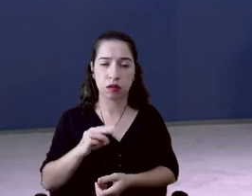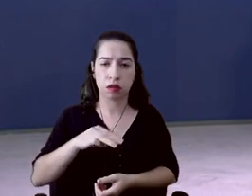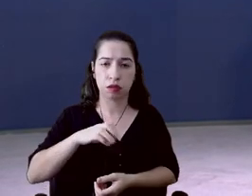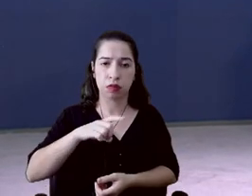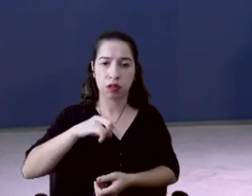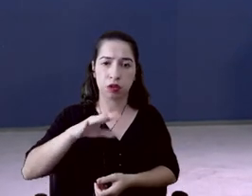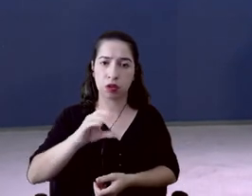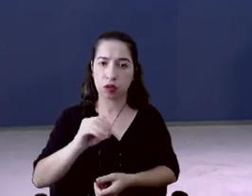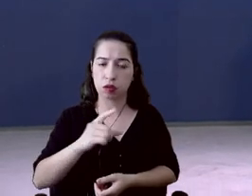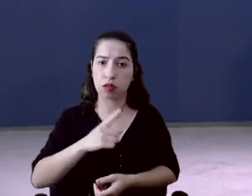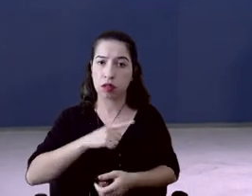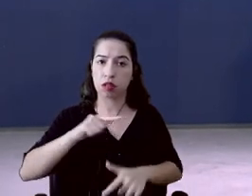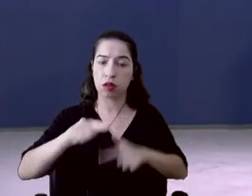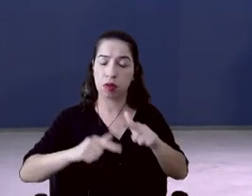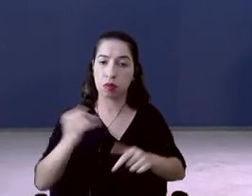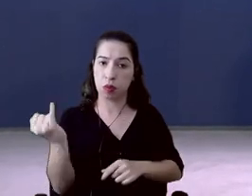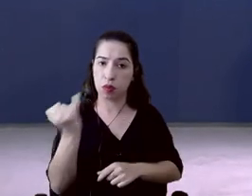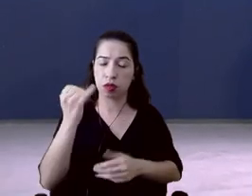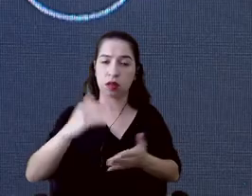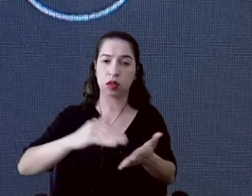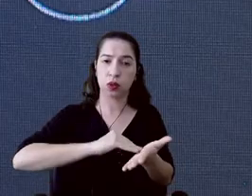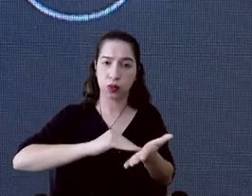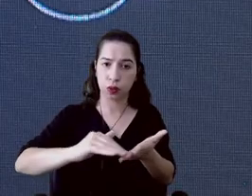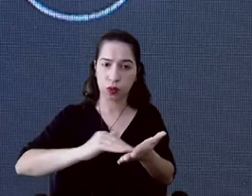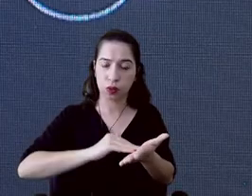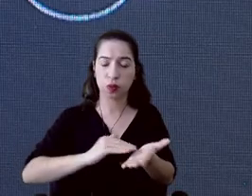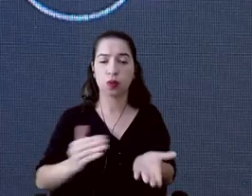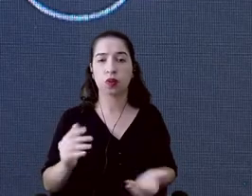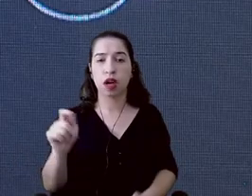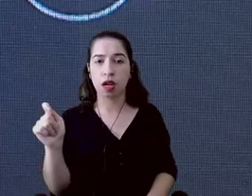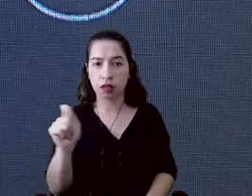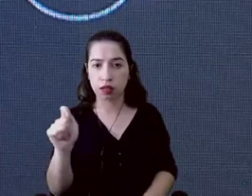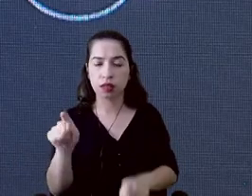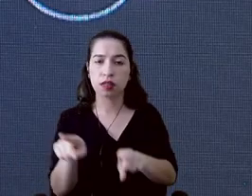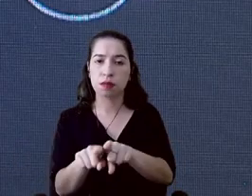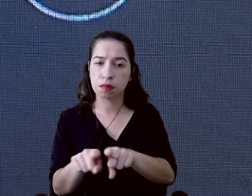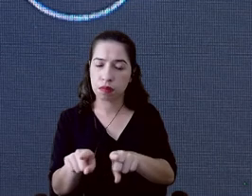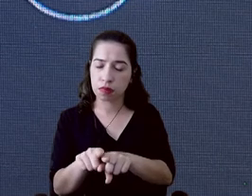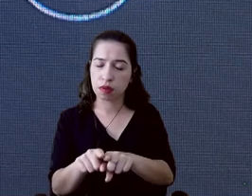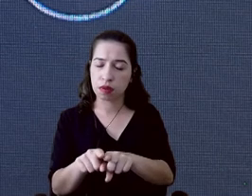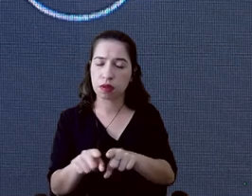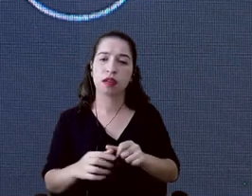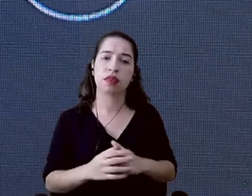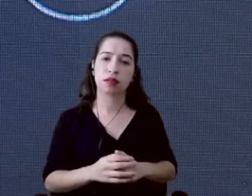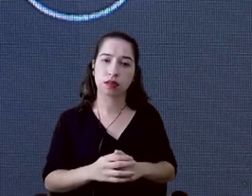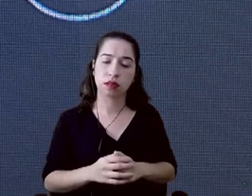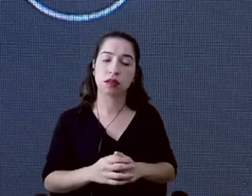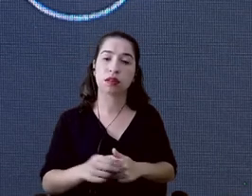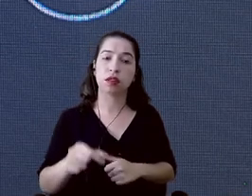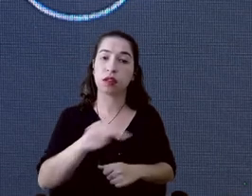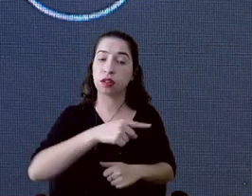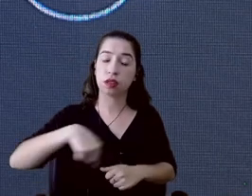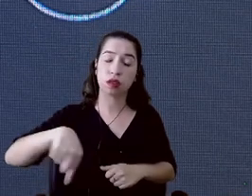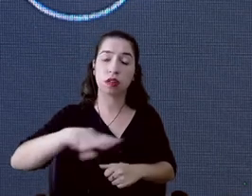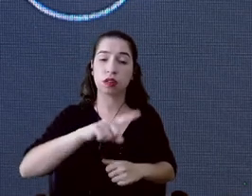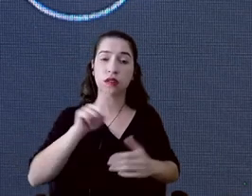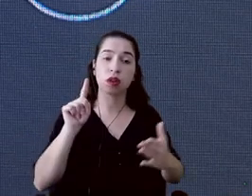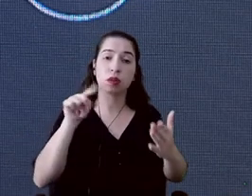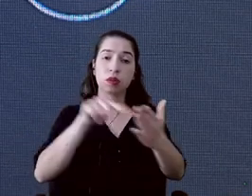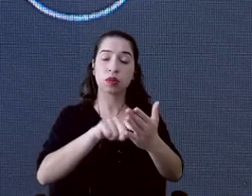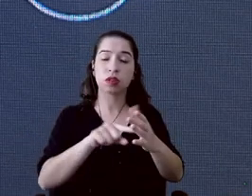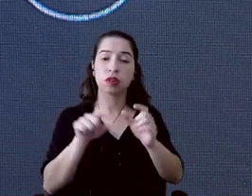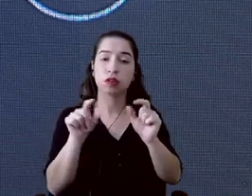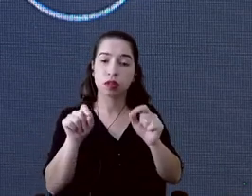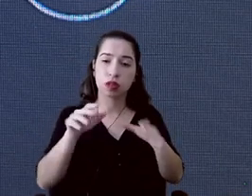tem escritório na Argentina também e bom enfim nosso objetivo é sempre ter uma cultura local